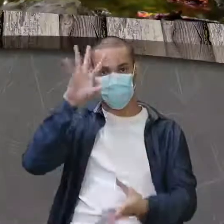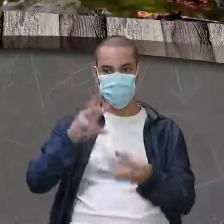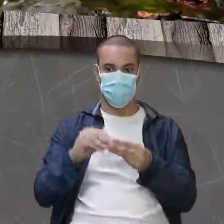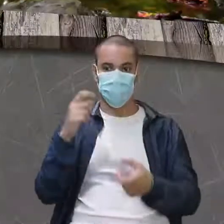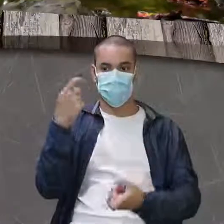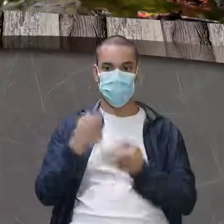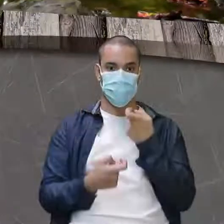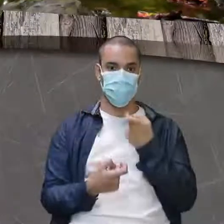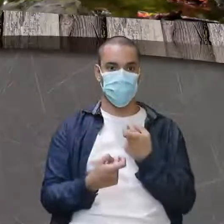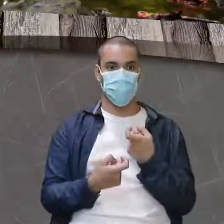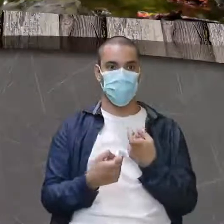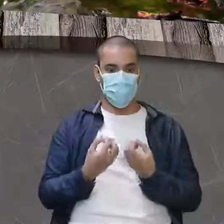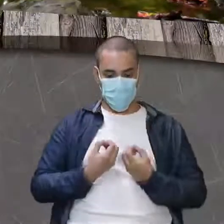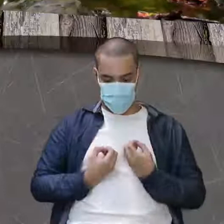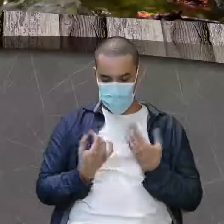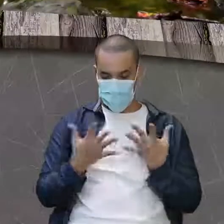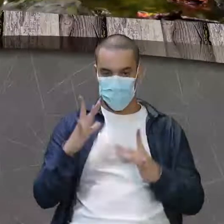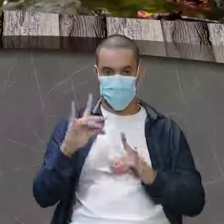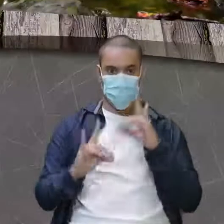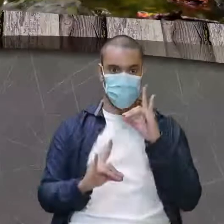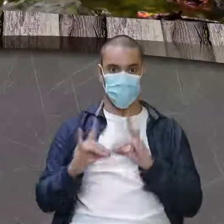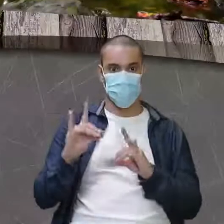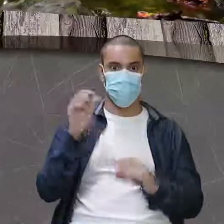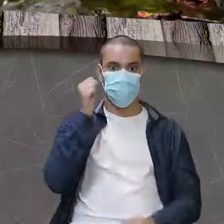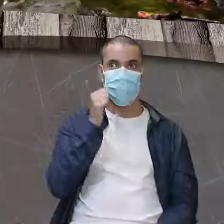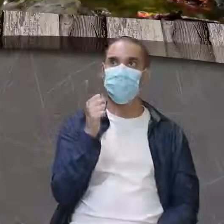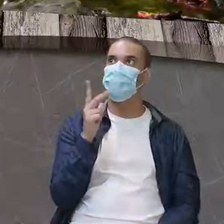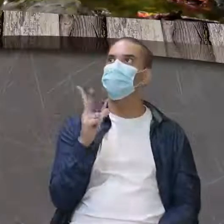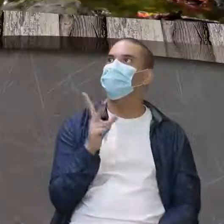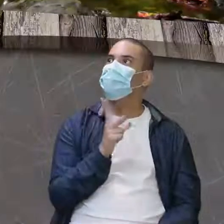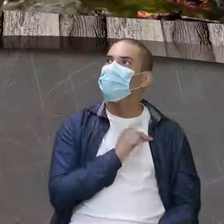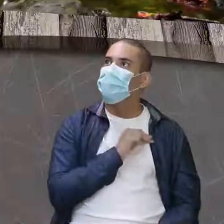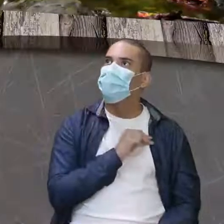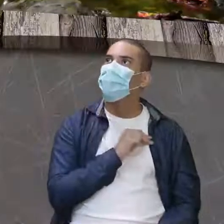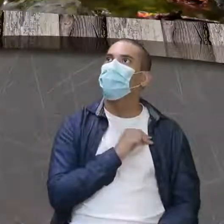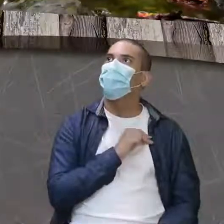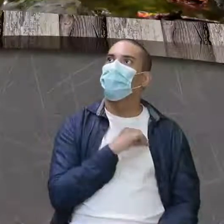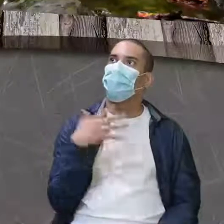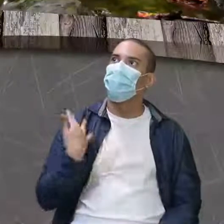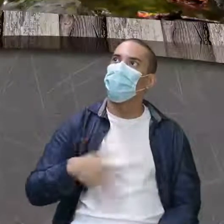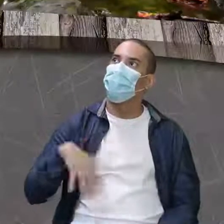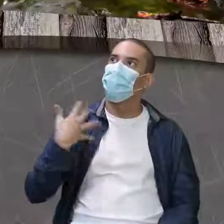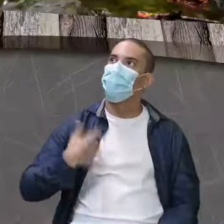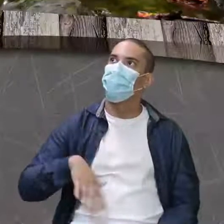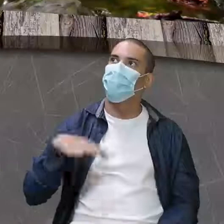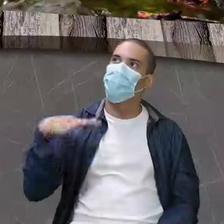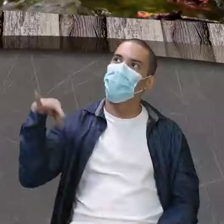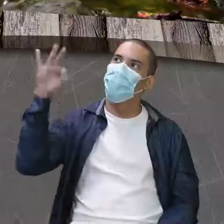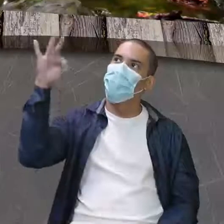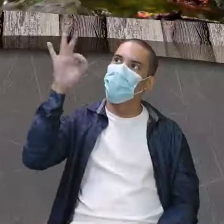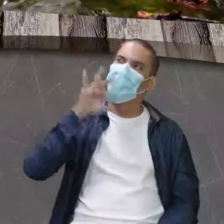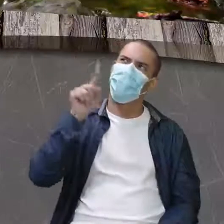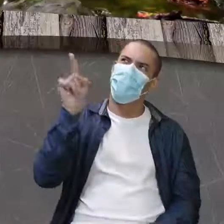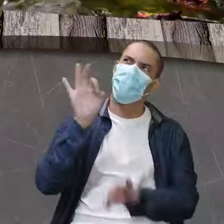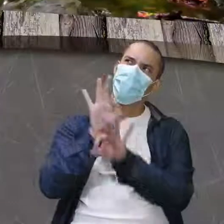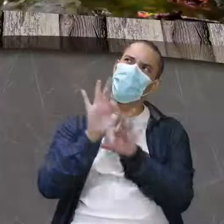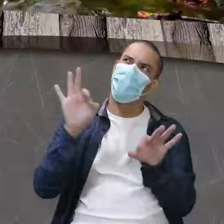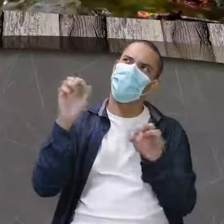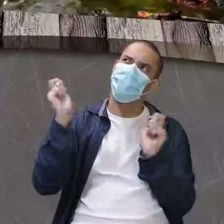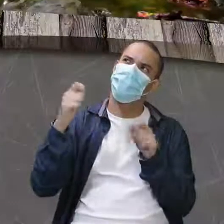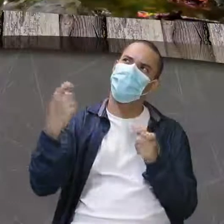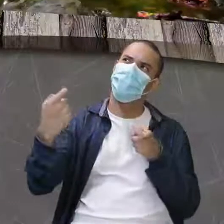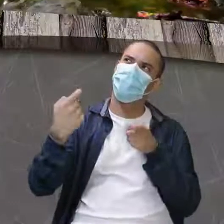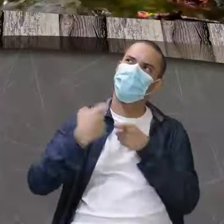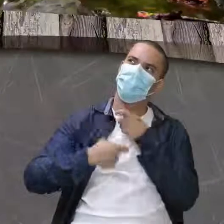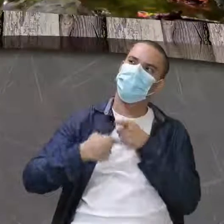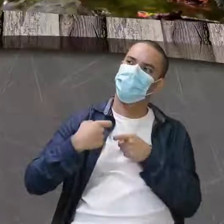e emitindo esses feromônios. A fêmea vai ficar dizendo, nossa, cara, esse é do bom, esse vai ser um ótimo